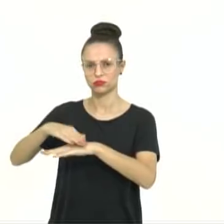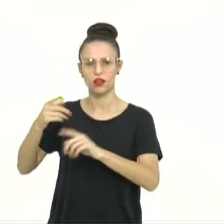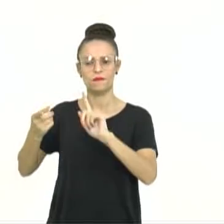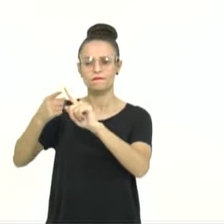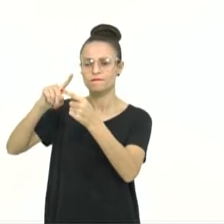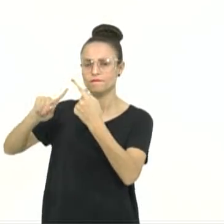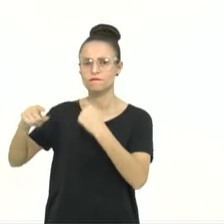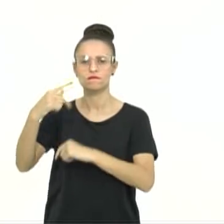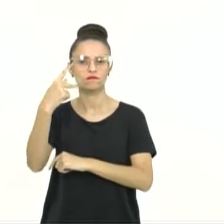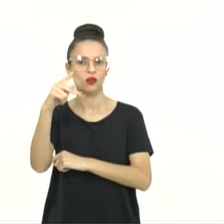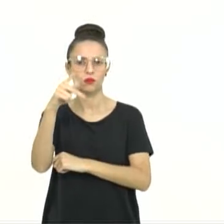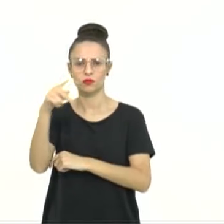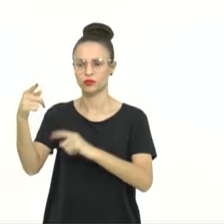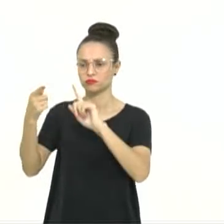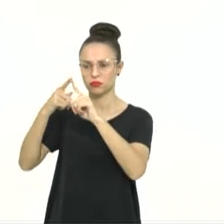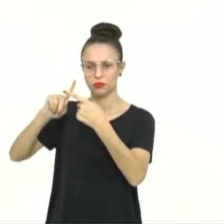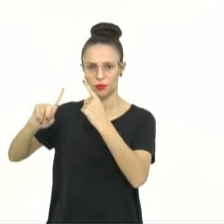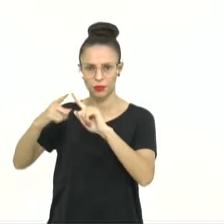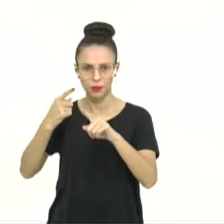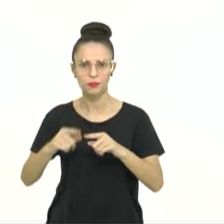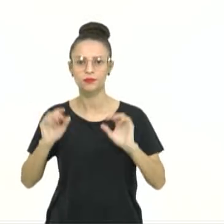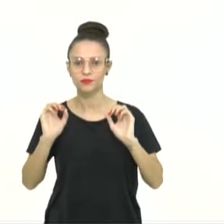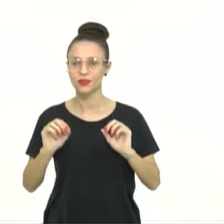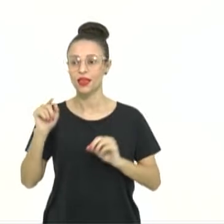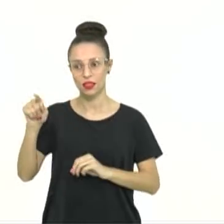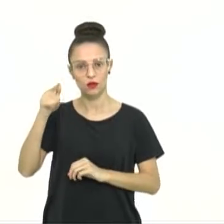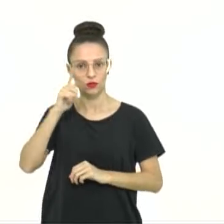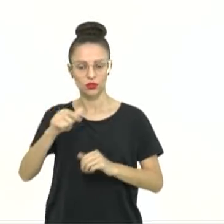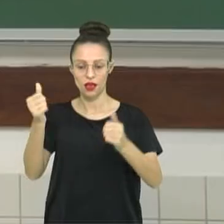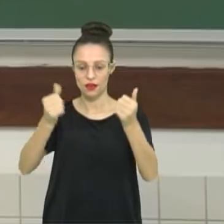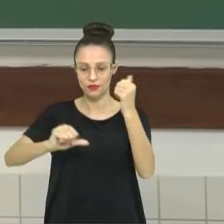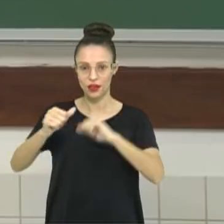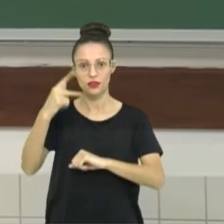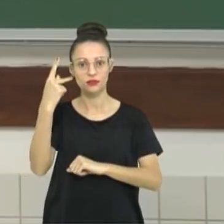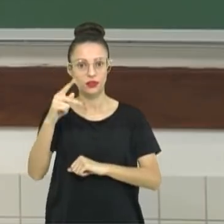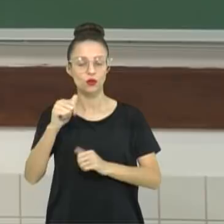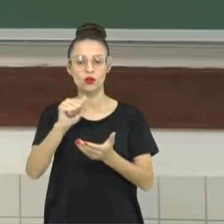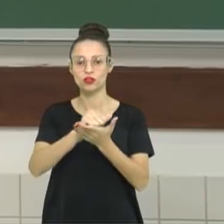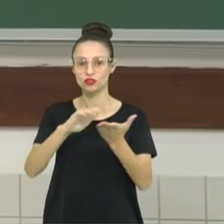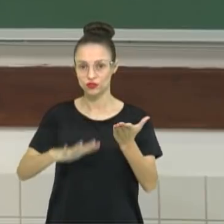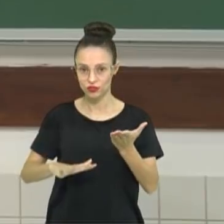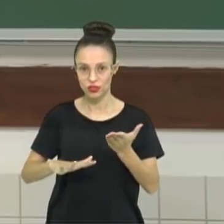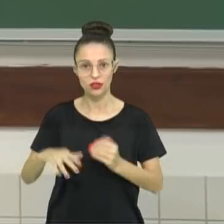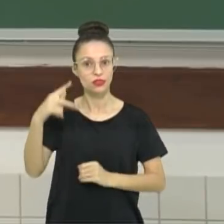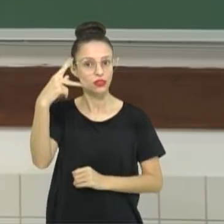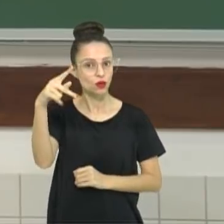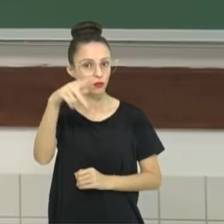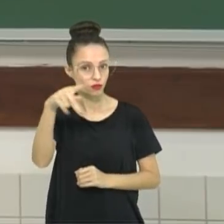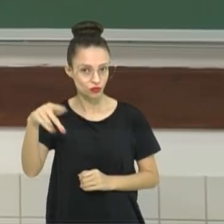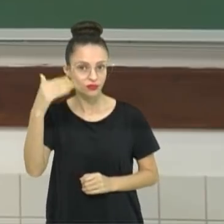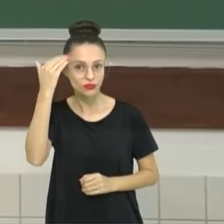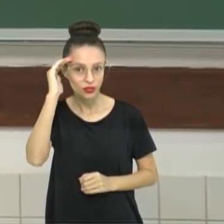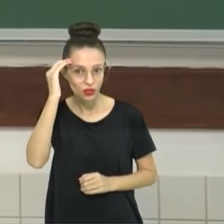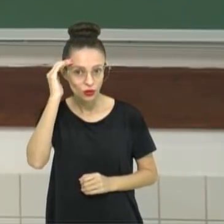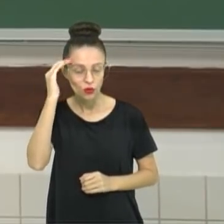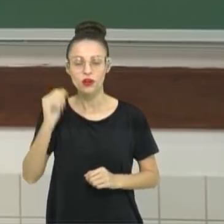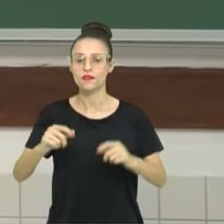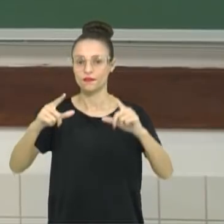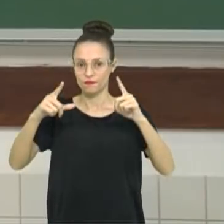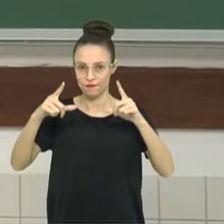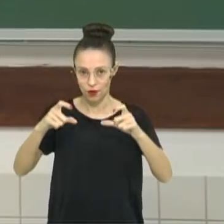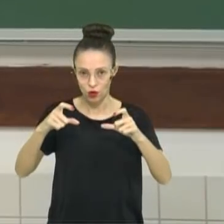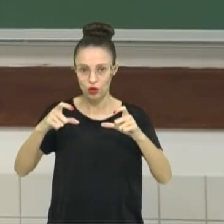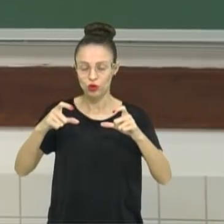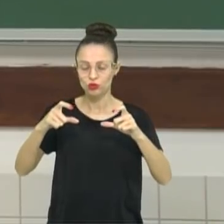você e o seu professor decidirem, para avaliar o seu trabalho. O seu professor vai avaliar o seu trabalho, você entendeu? tira